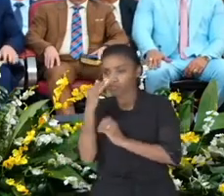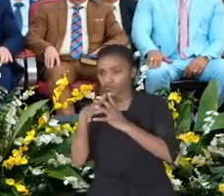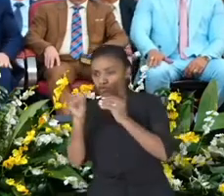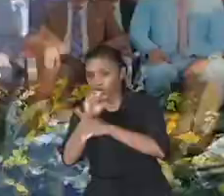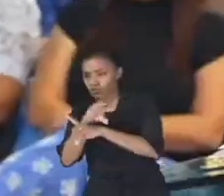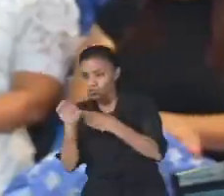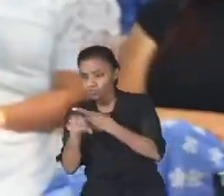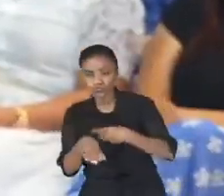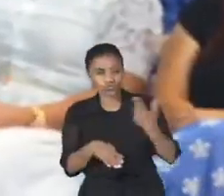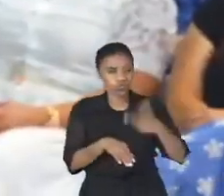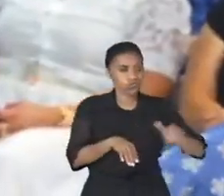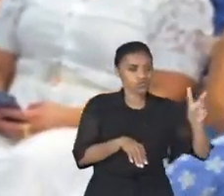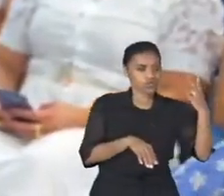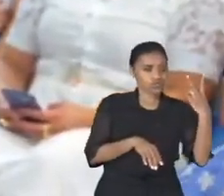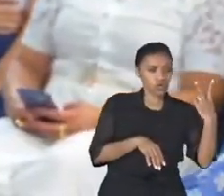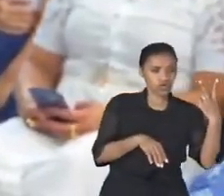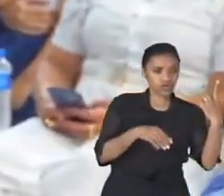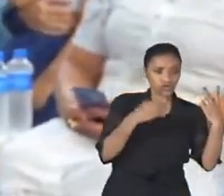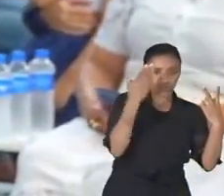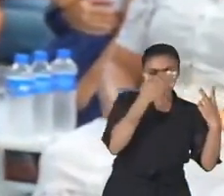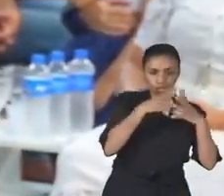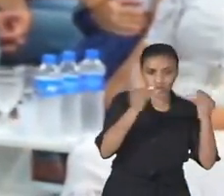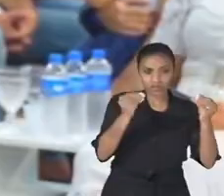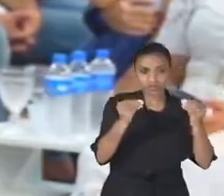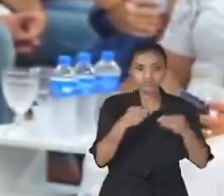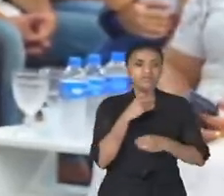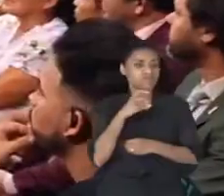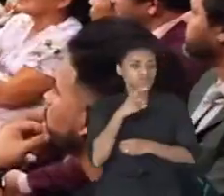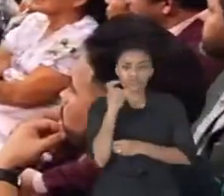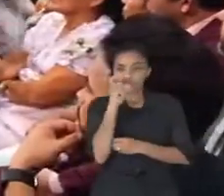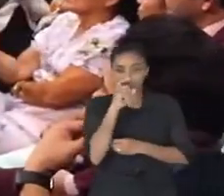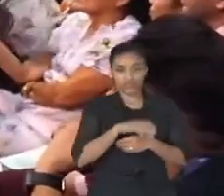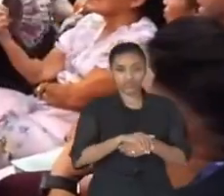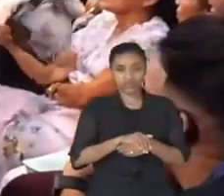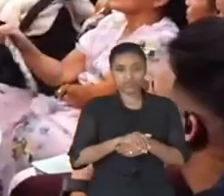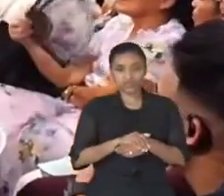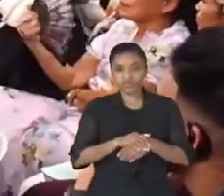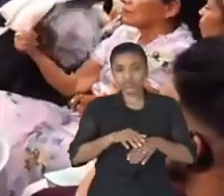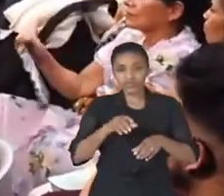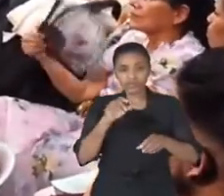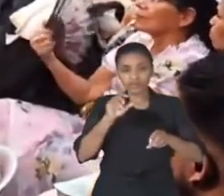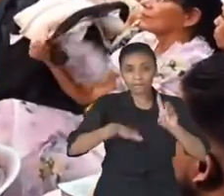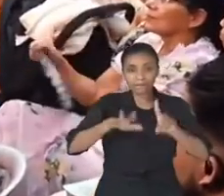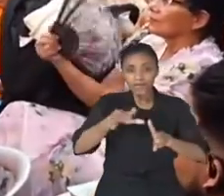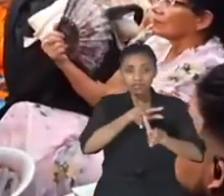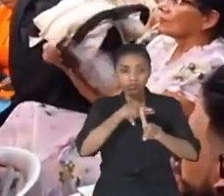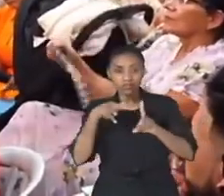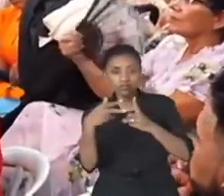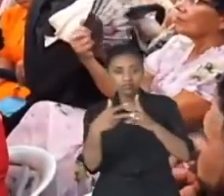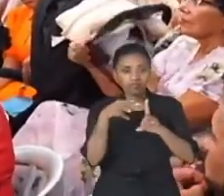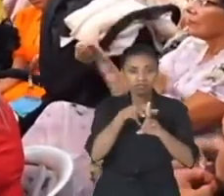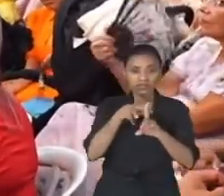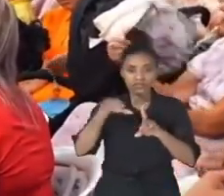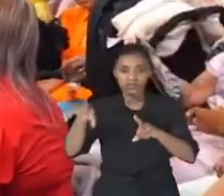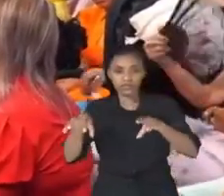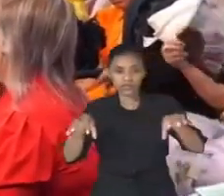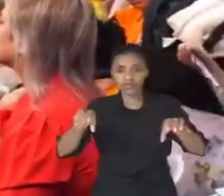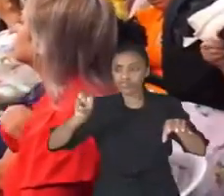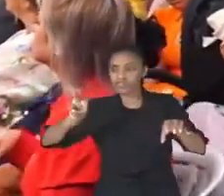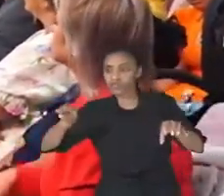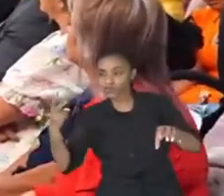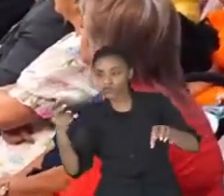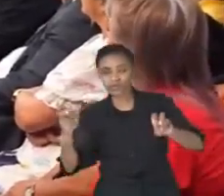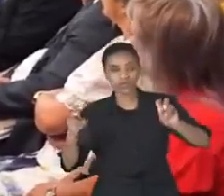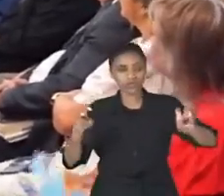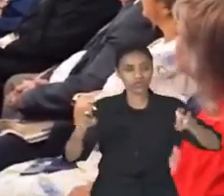que foram dois. Alguém está mentindo? Não. É que dependia da posição onde eles estavam no meio da cruzada. Eram cruzadas com 5 mil homens,